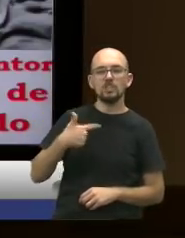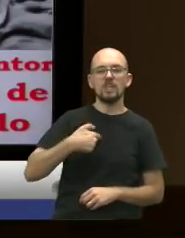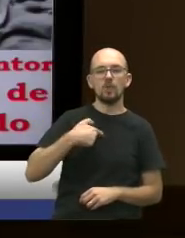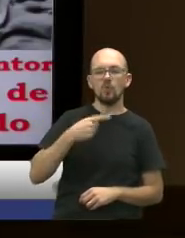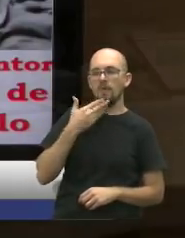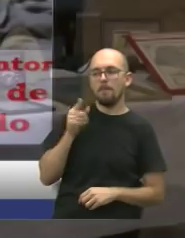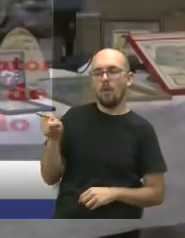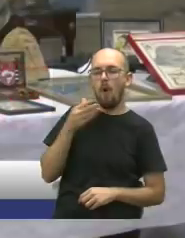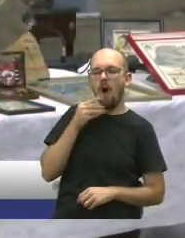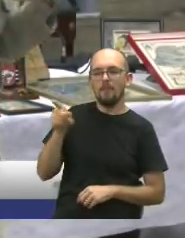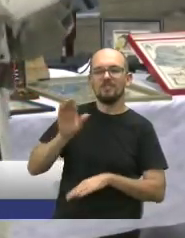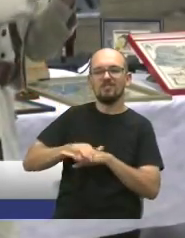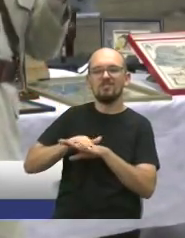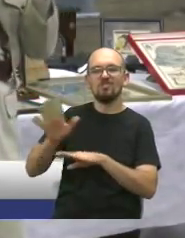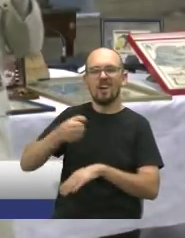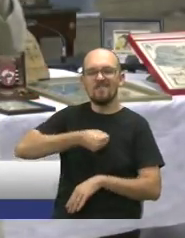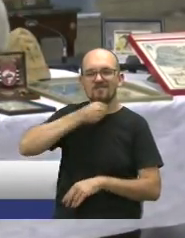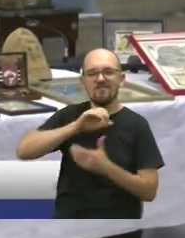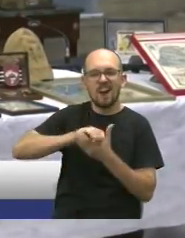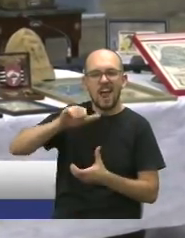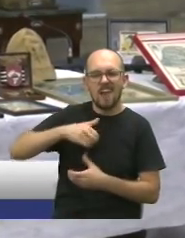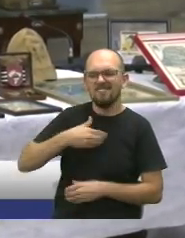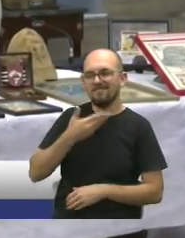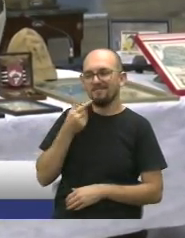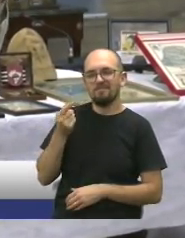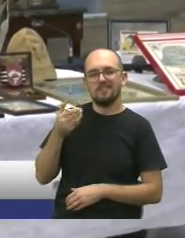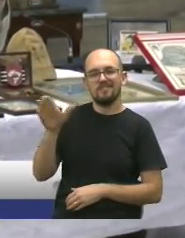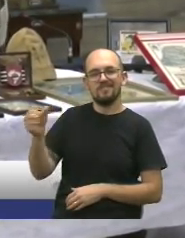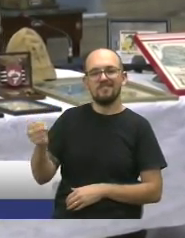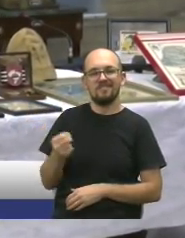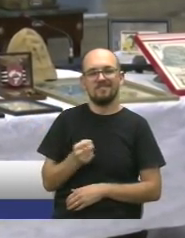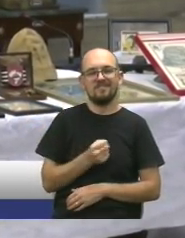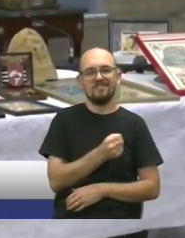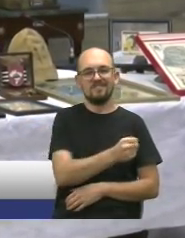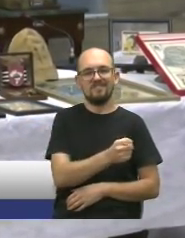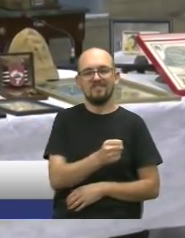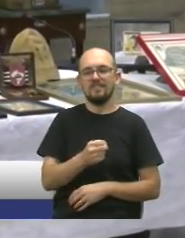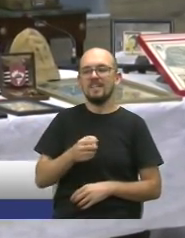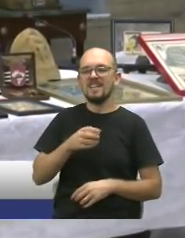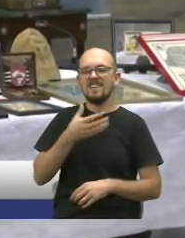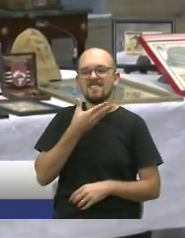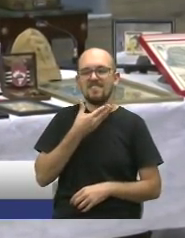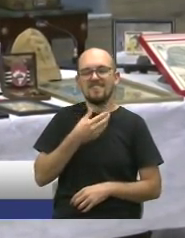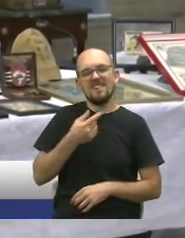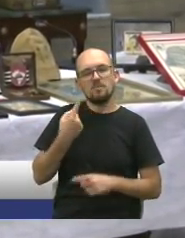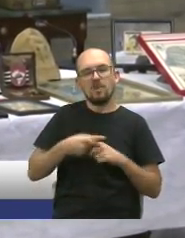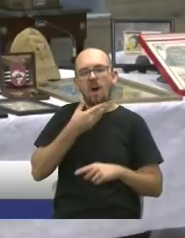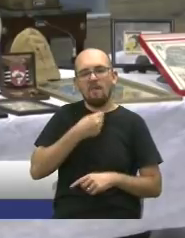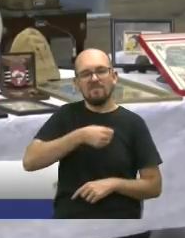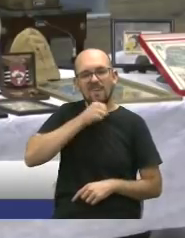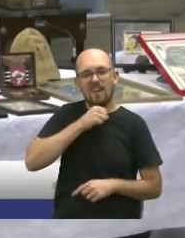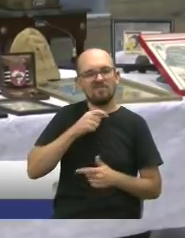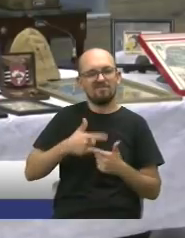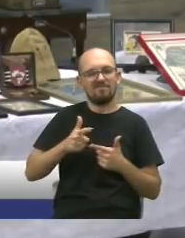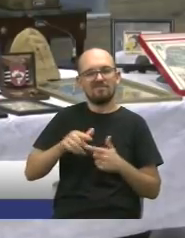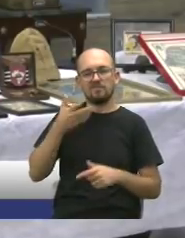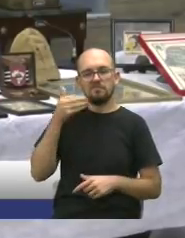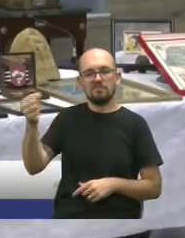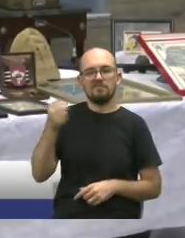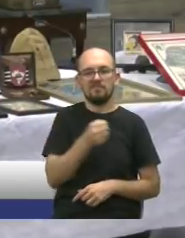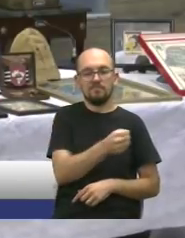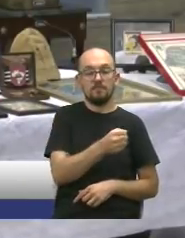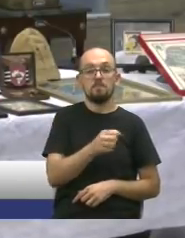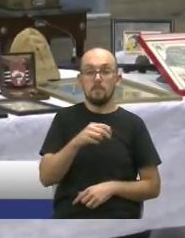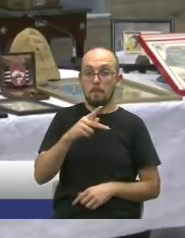faz tempo, já é idoso, portanto não vai se envolver numa revolta, que eu sei que São Paulo se articula, e Pedro de Toledo veio para São